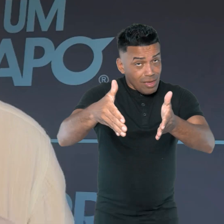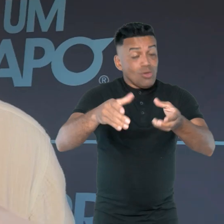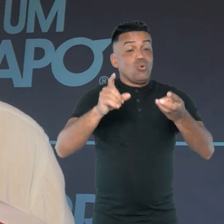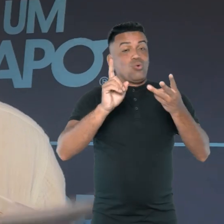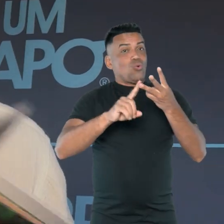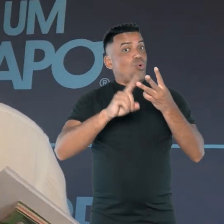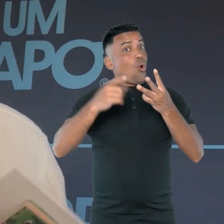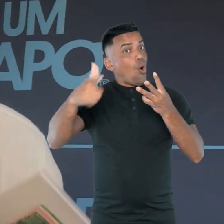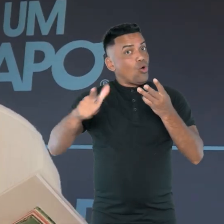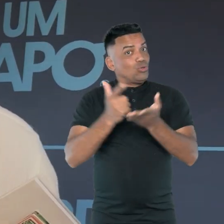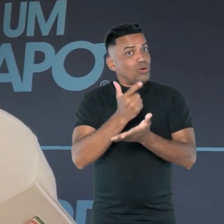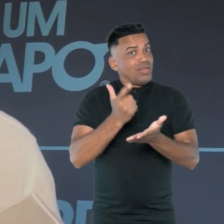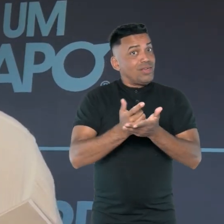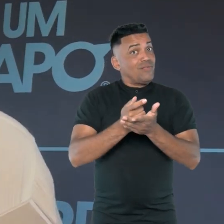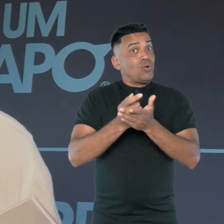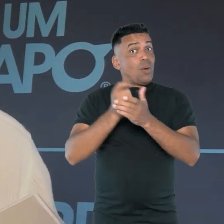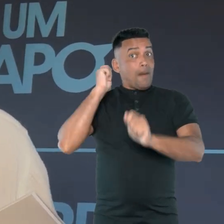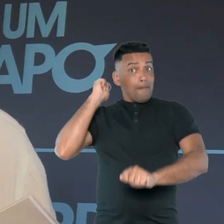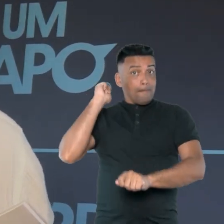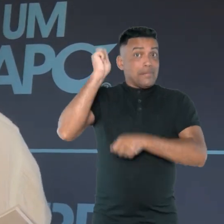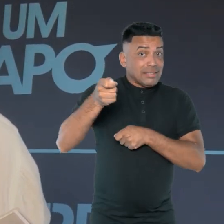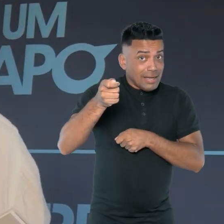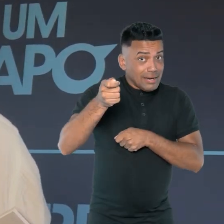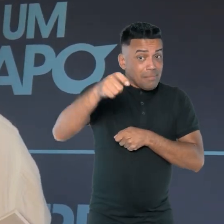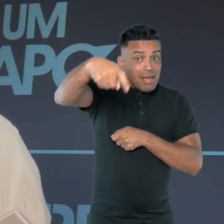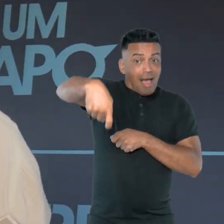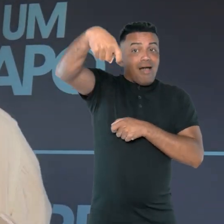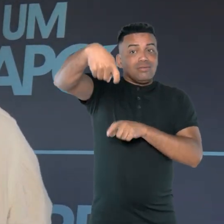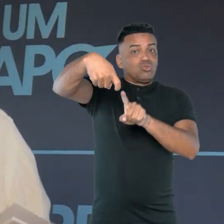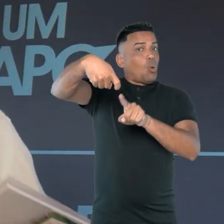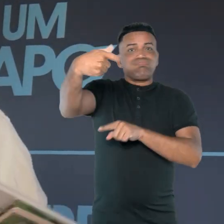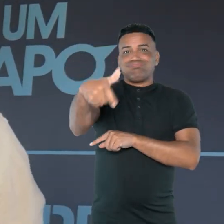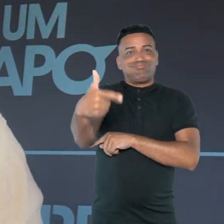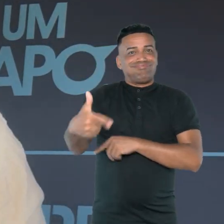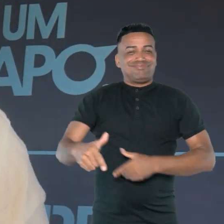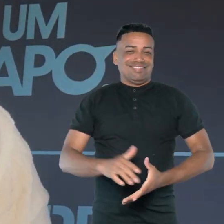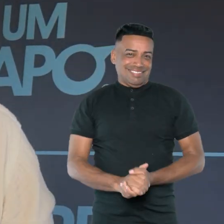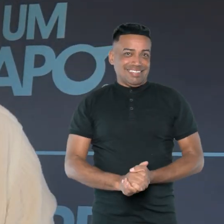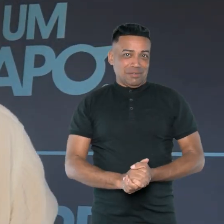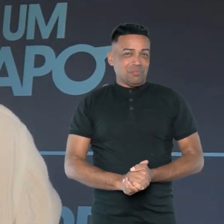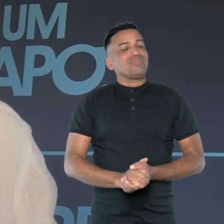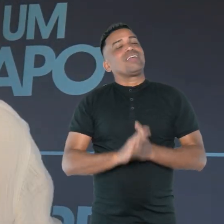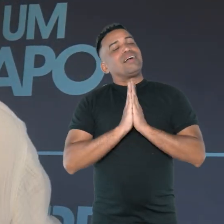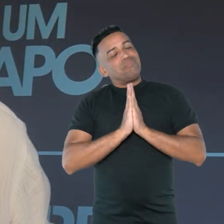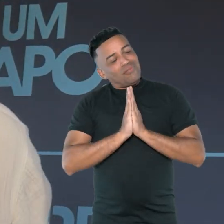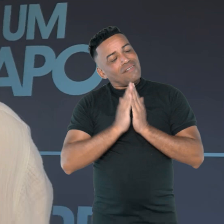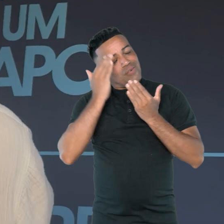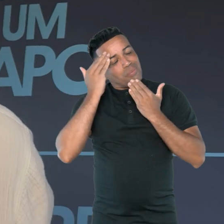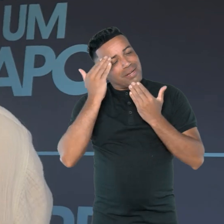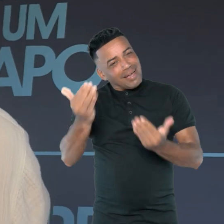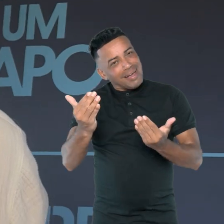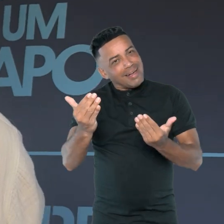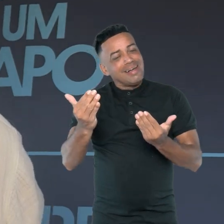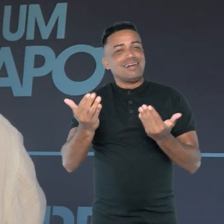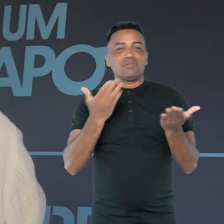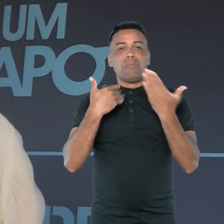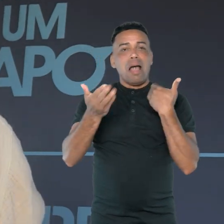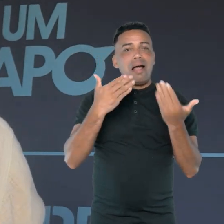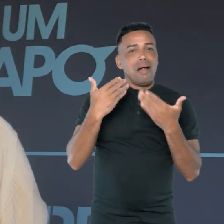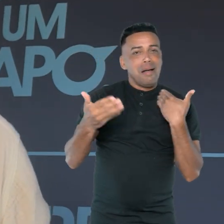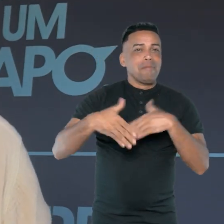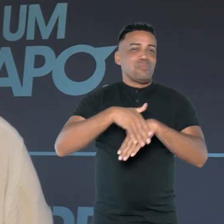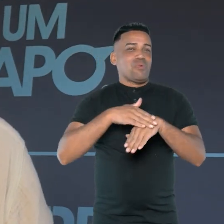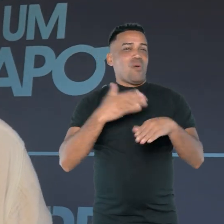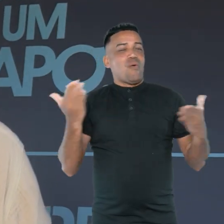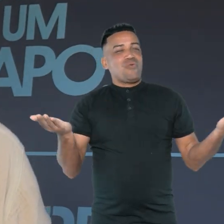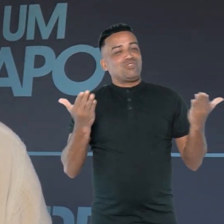falar de pescaria sem anzol. Rafael, mais uma vez, muito obrigado pelo seu tempo, muito obrigado por estar